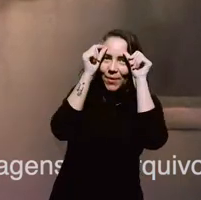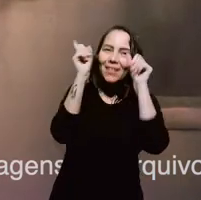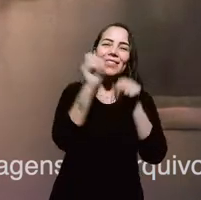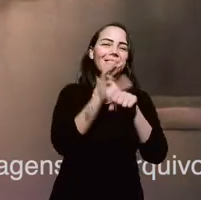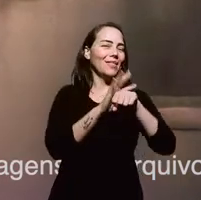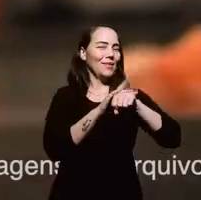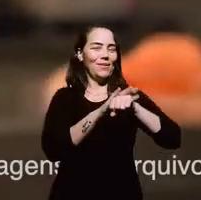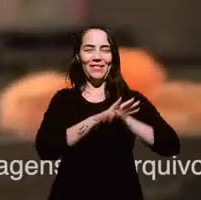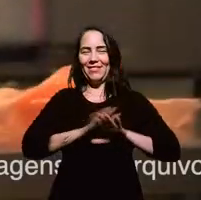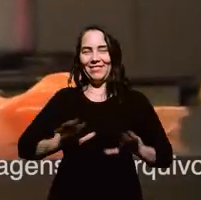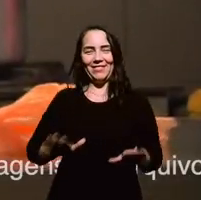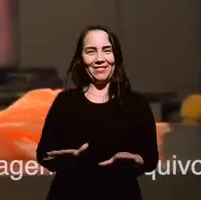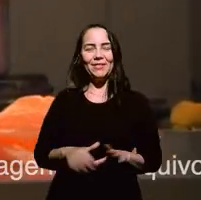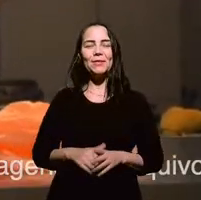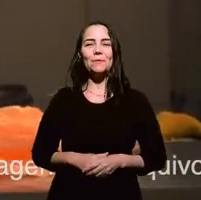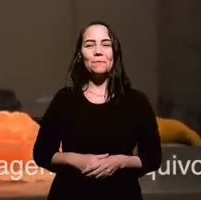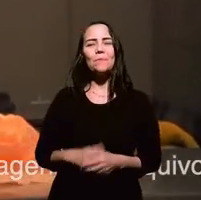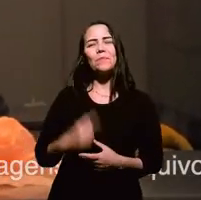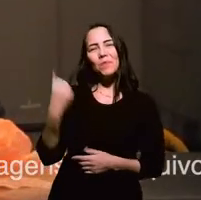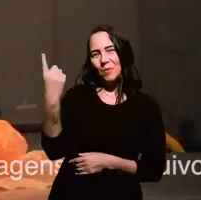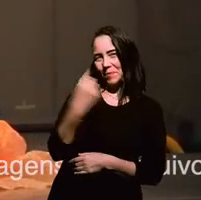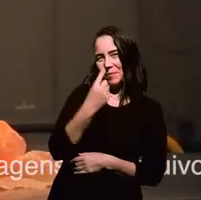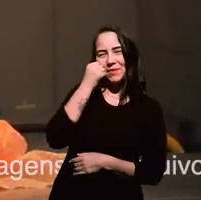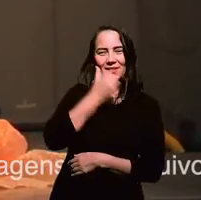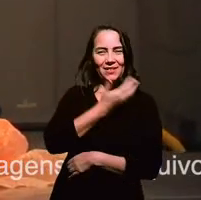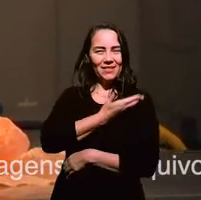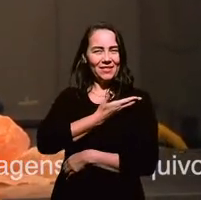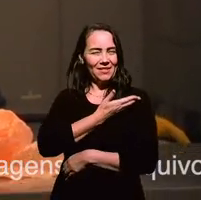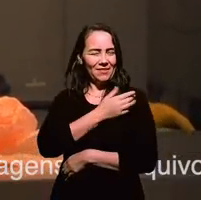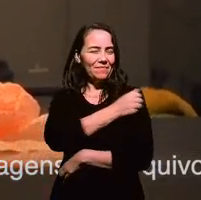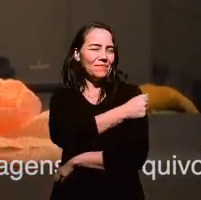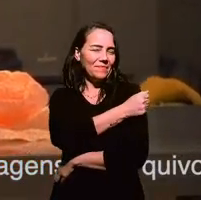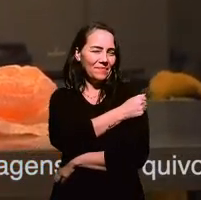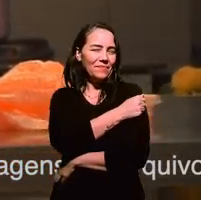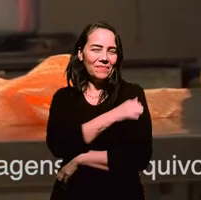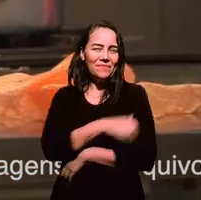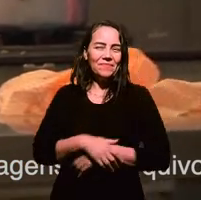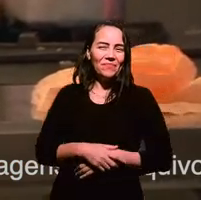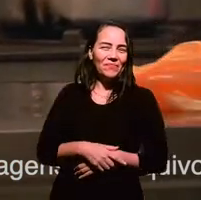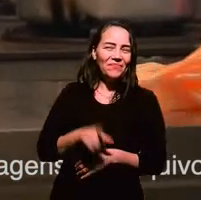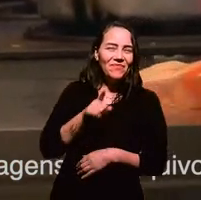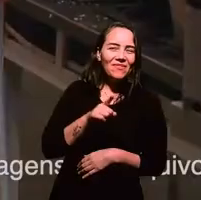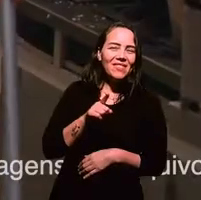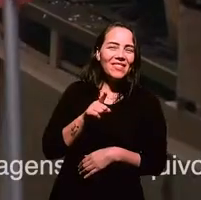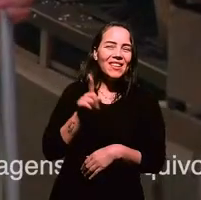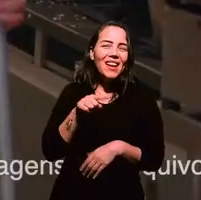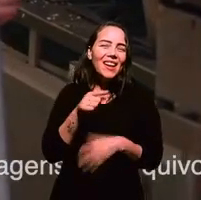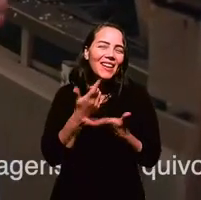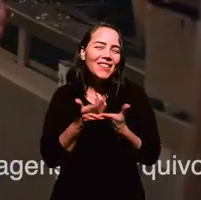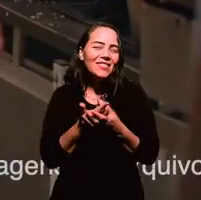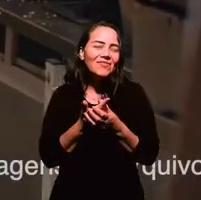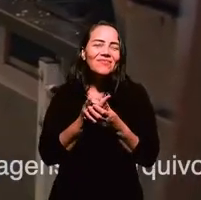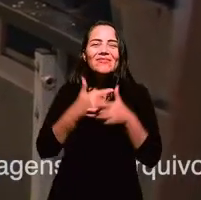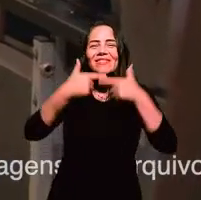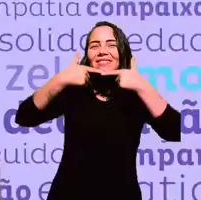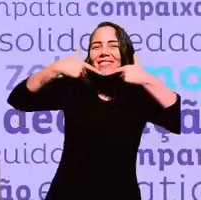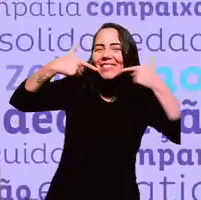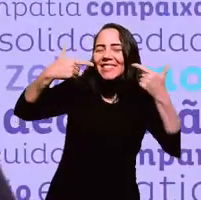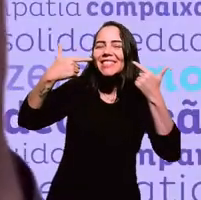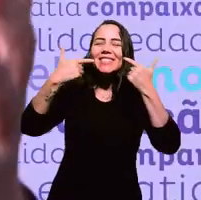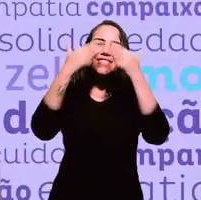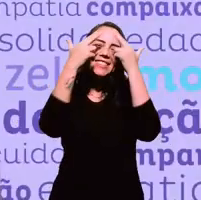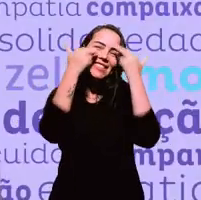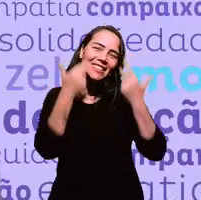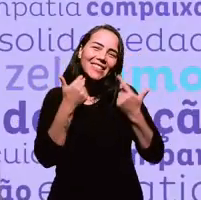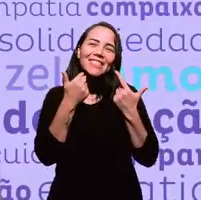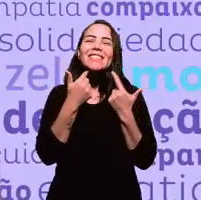uma colega de trabalho de todo mundo querida, dona Genesi. Era uma pessoa que era um sorriso natural, sabe? Uma pessoa muito sorridente, acolhedora.